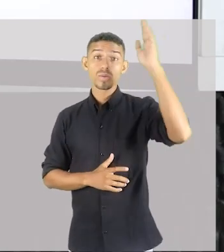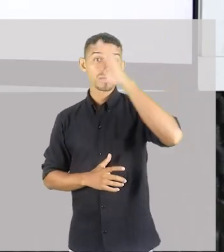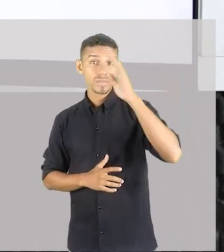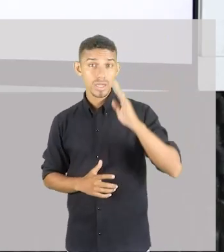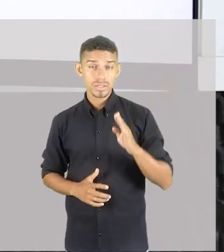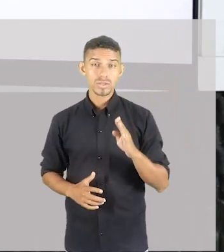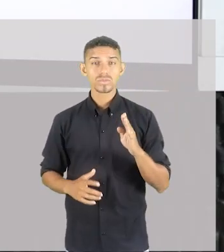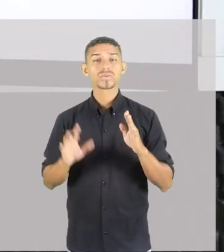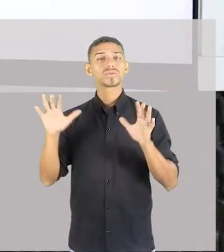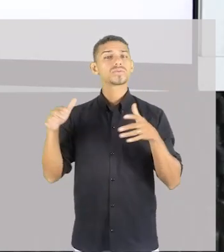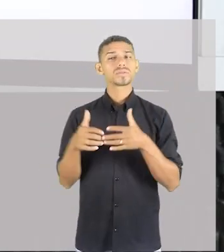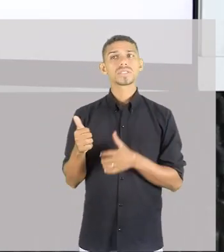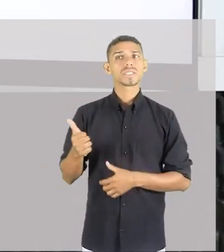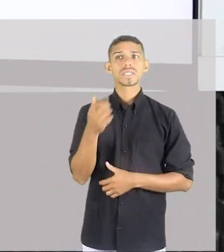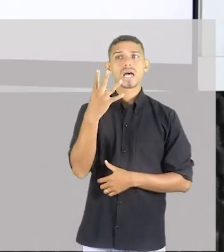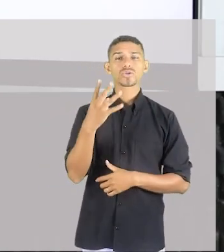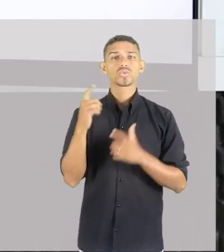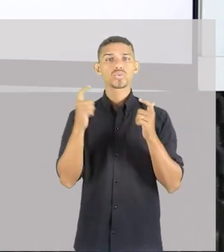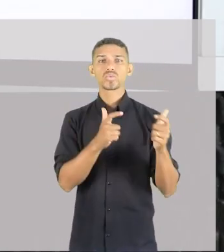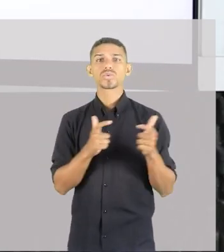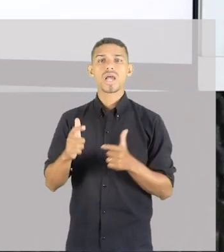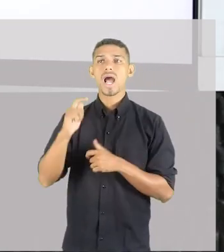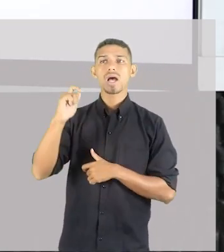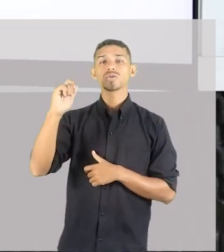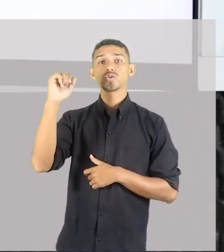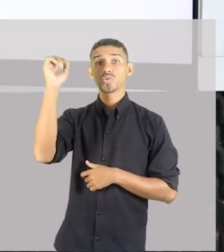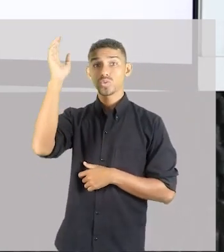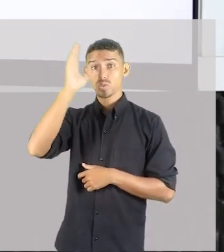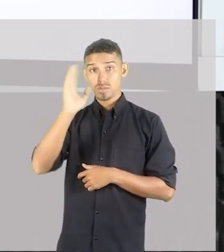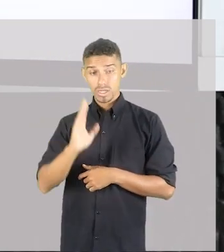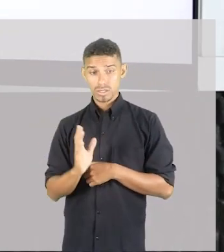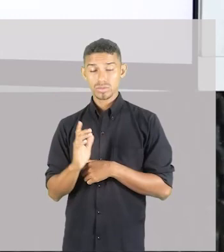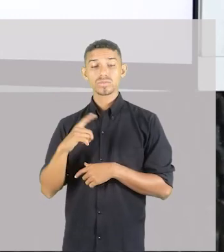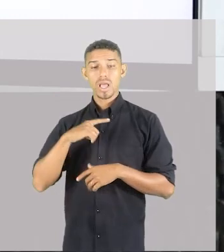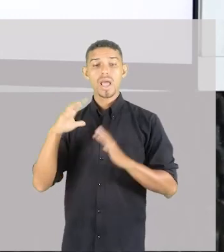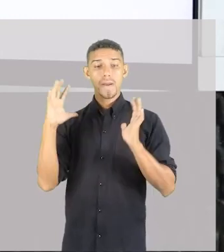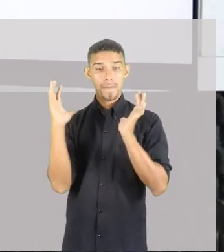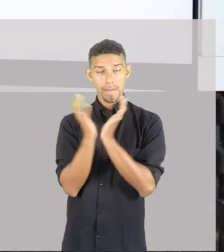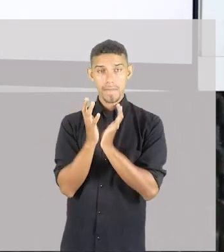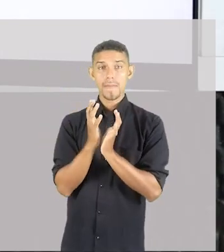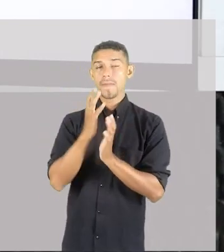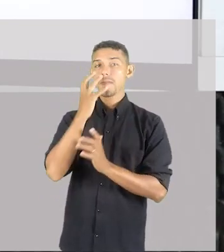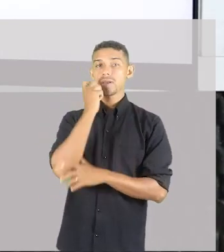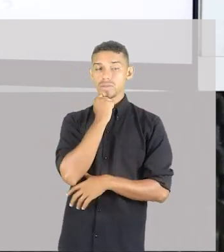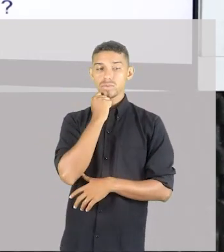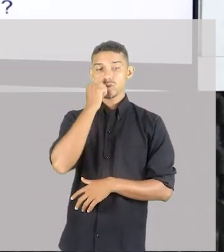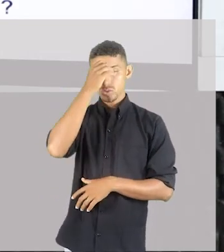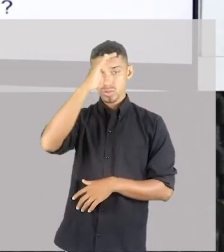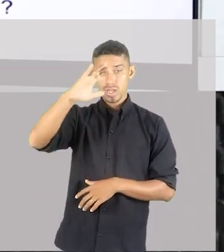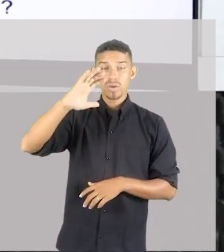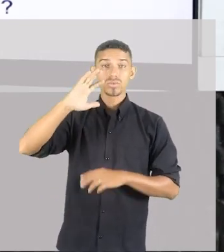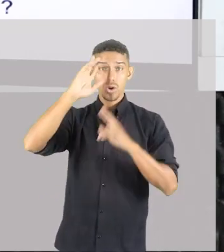Brasil. Nós somos um dos 14 lugares do país que são patrimônios culturais da humanidade. Pois é.